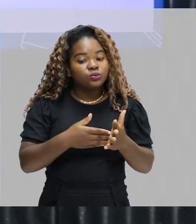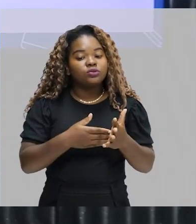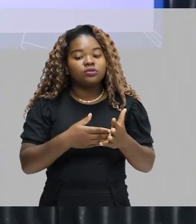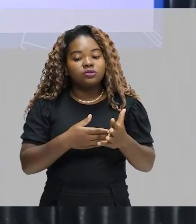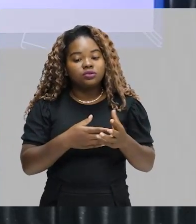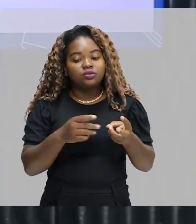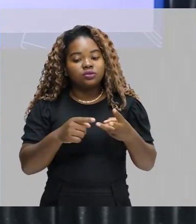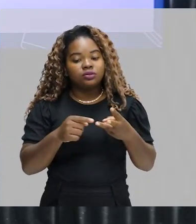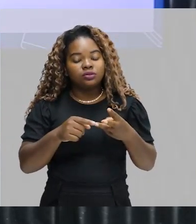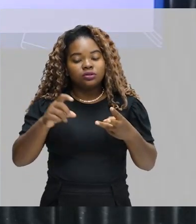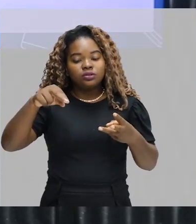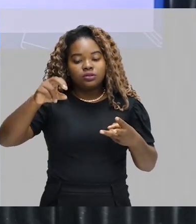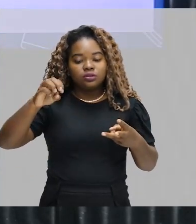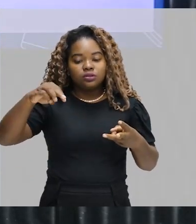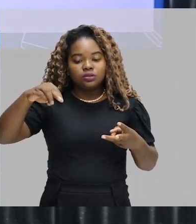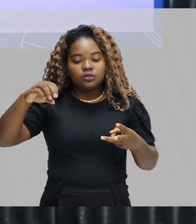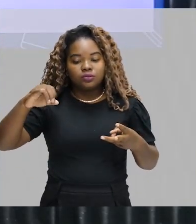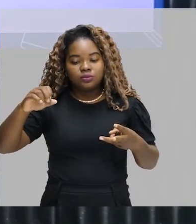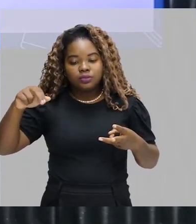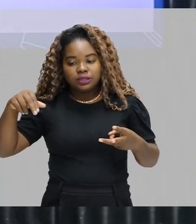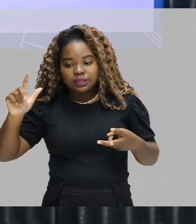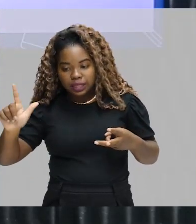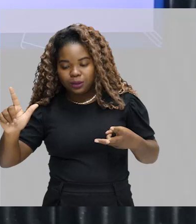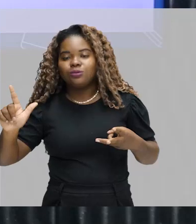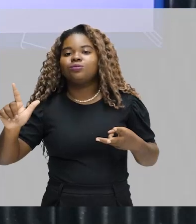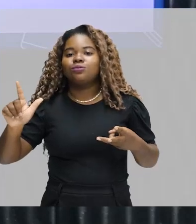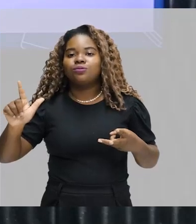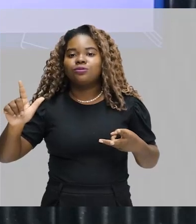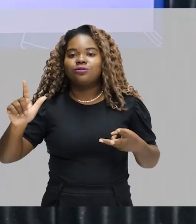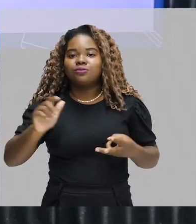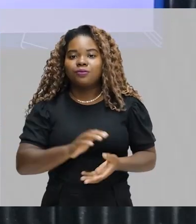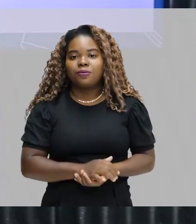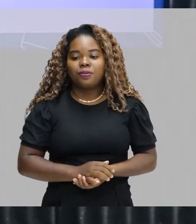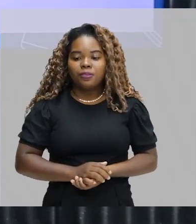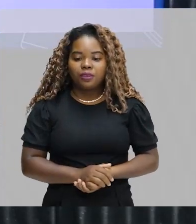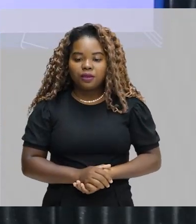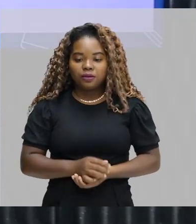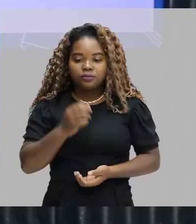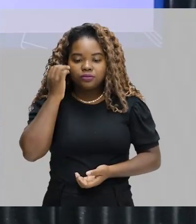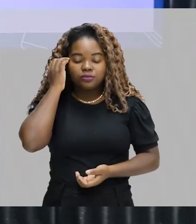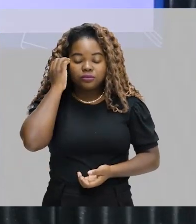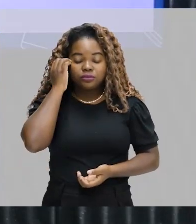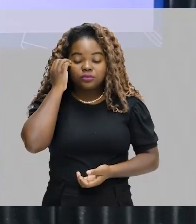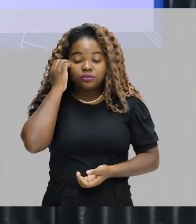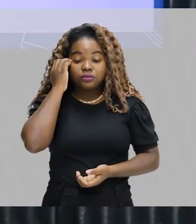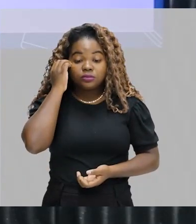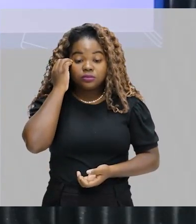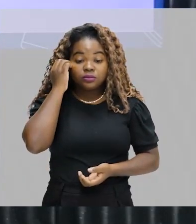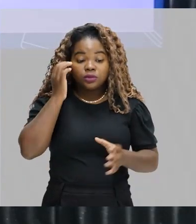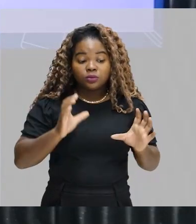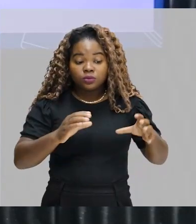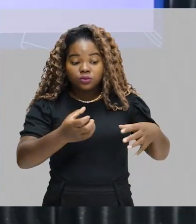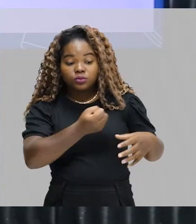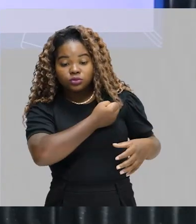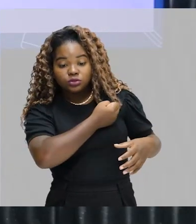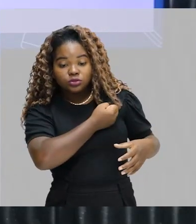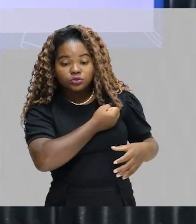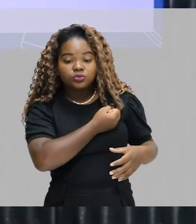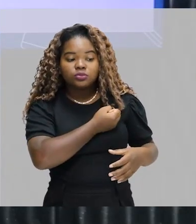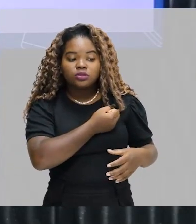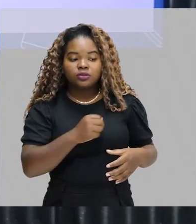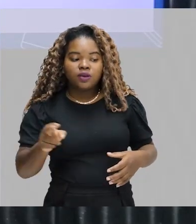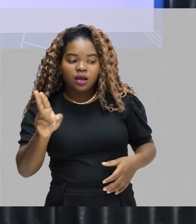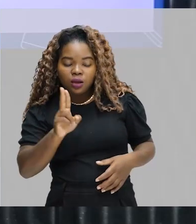que é chamada de nominal numbers, que são números nominais, ou seja, conjunto de números que você